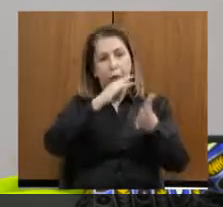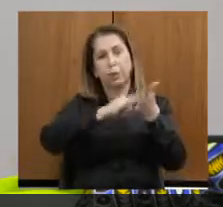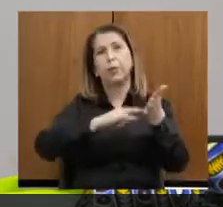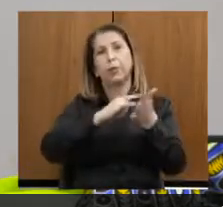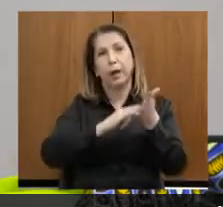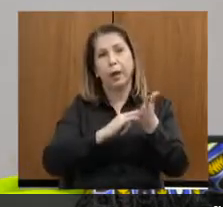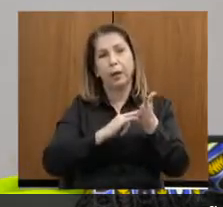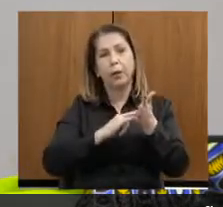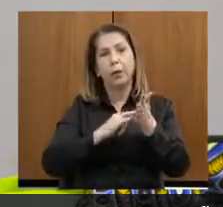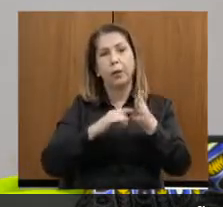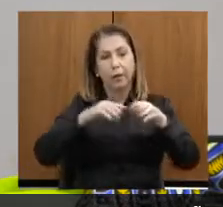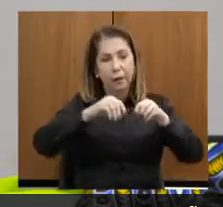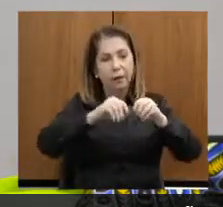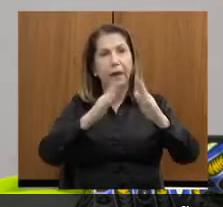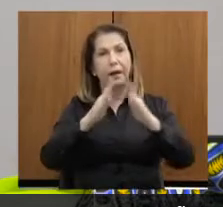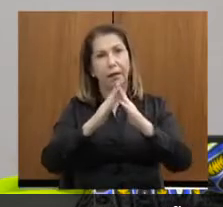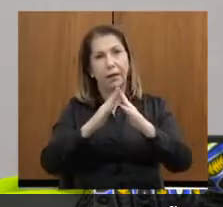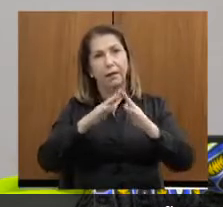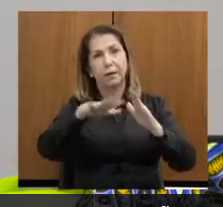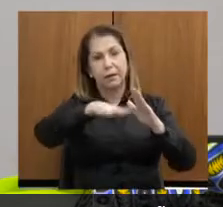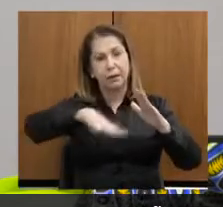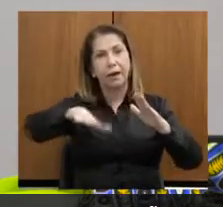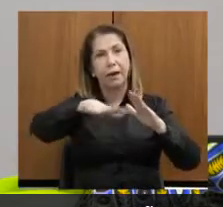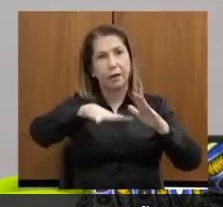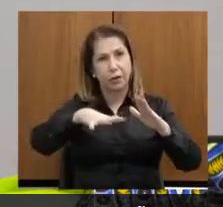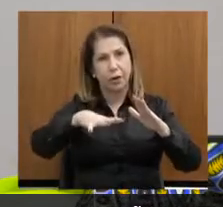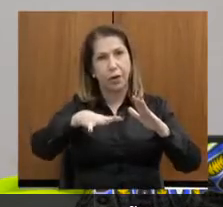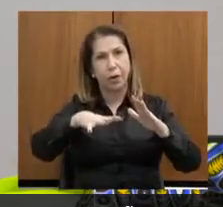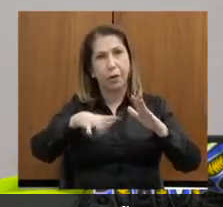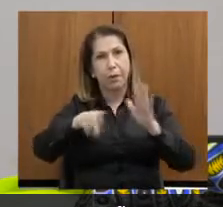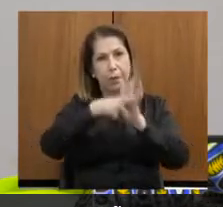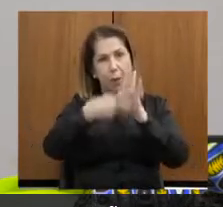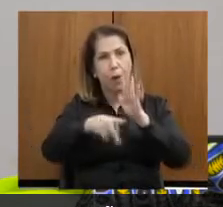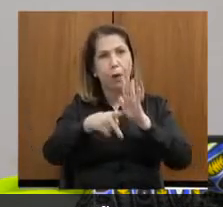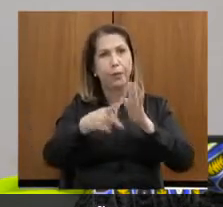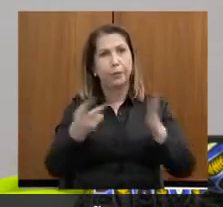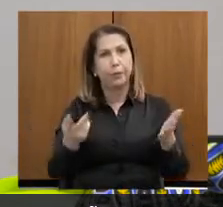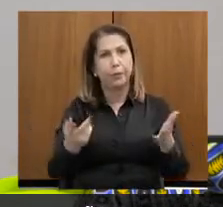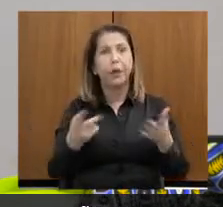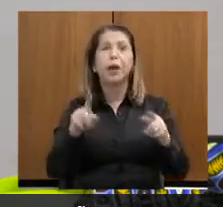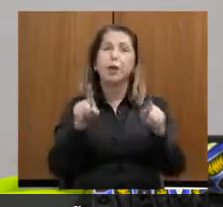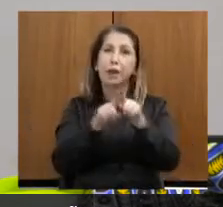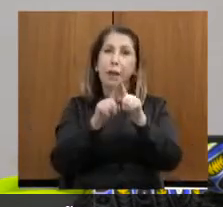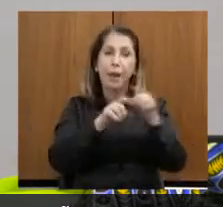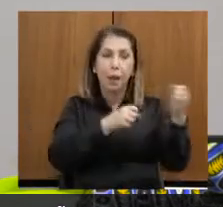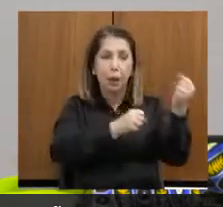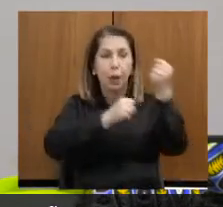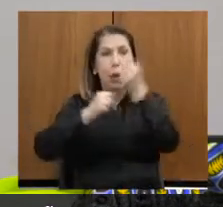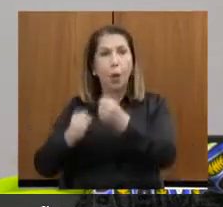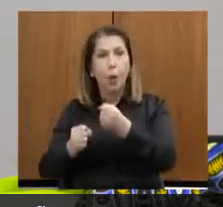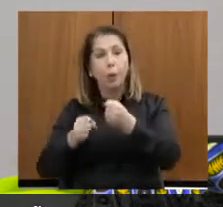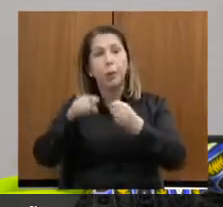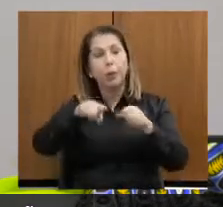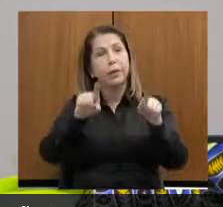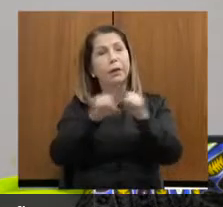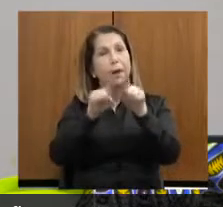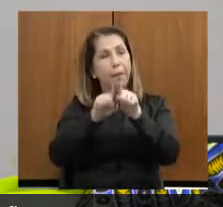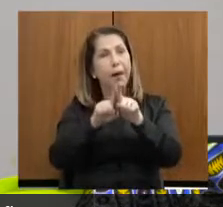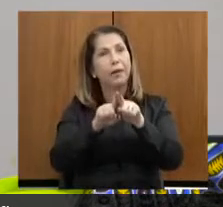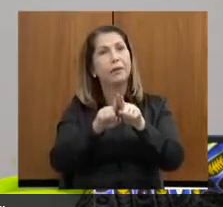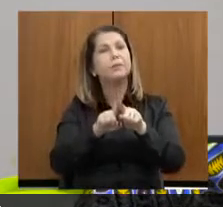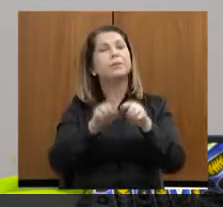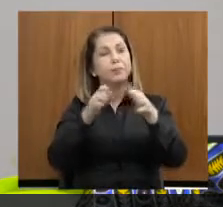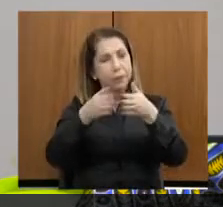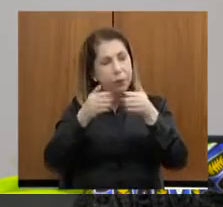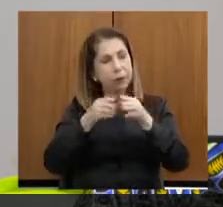esses registros é importante para a gente reivindicar a Sexualidade como os quilombos vende com as casas de matrizes caiu também pode